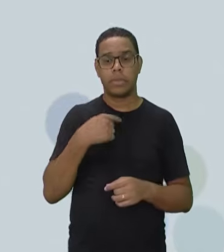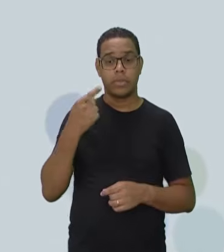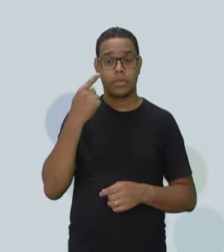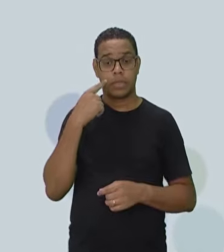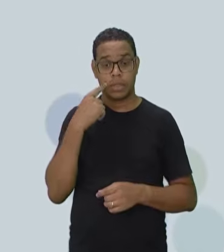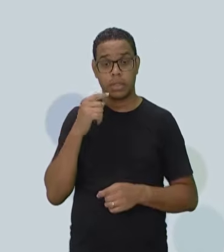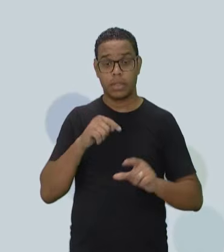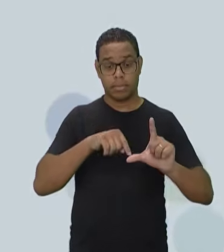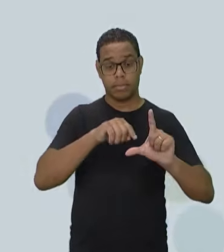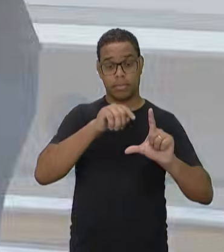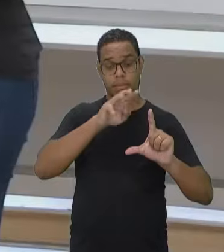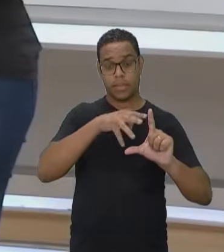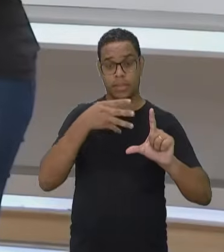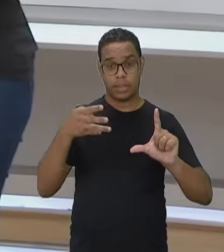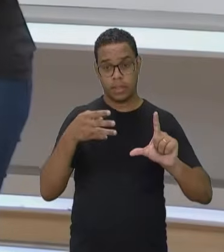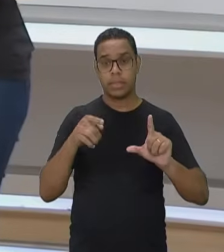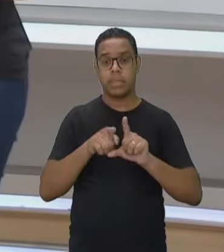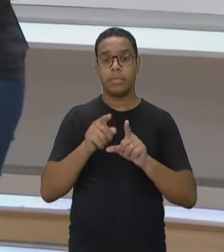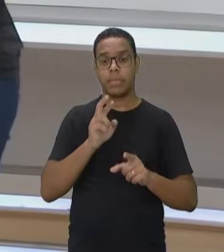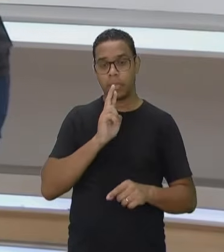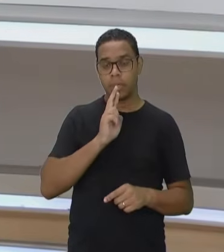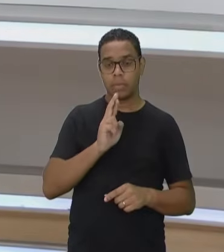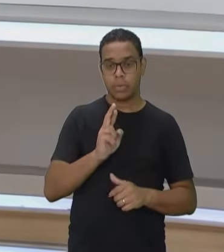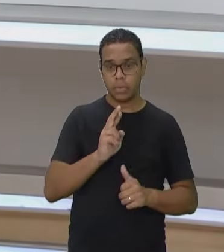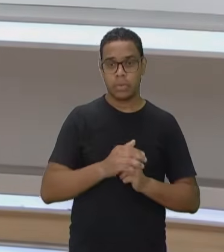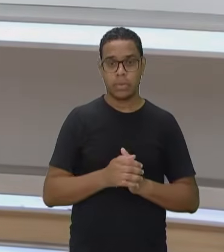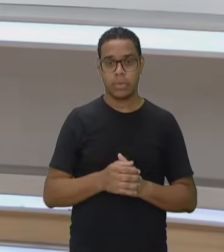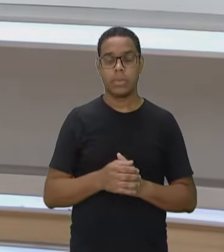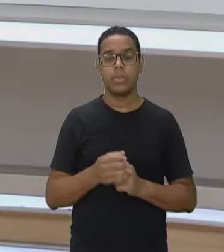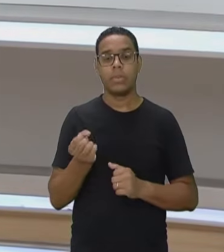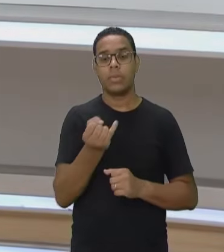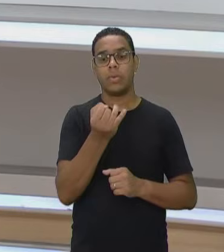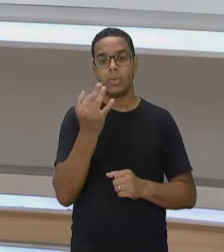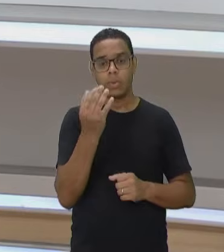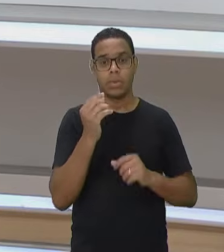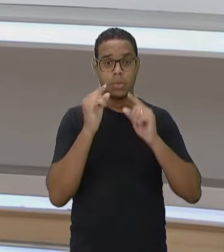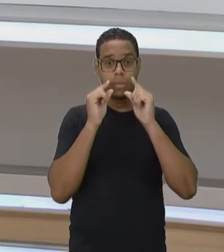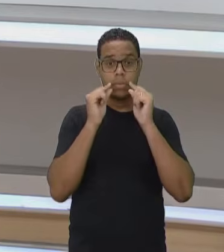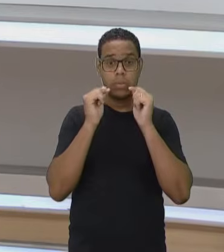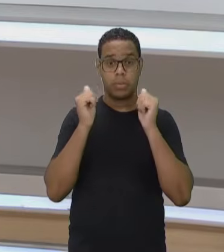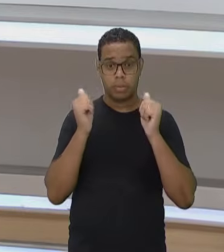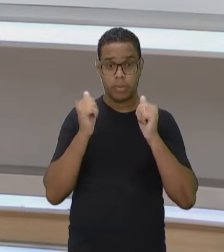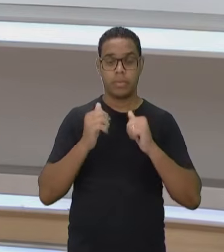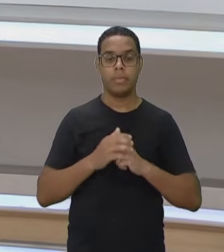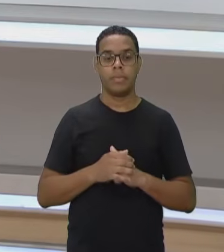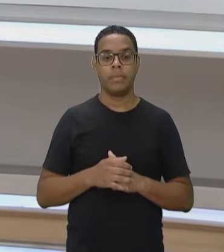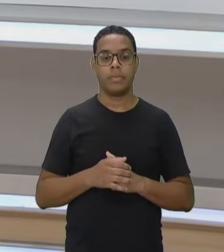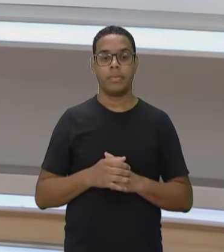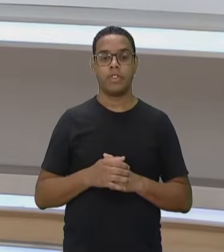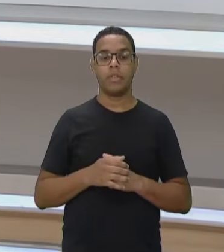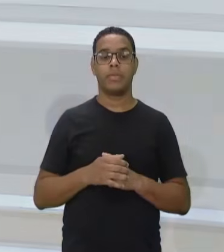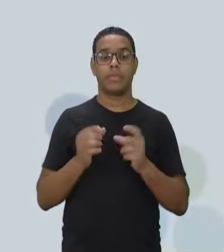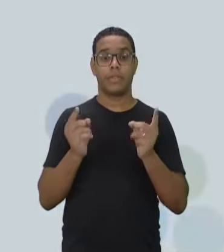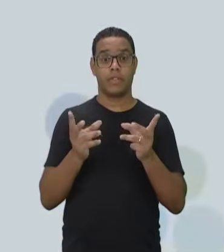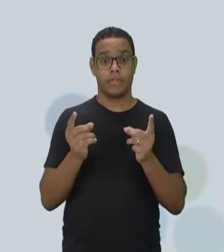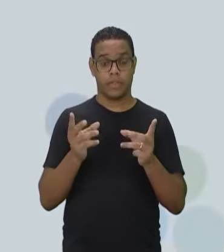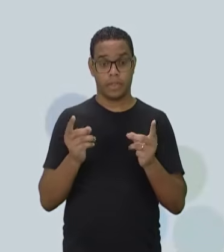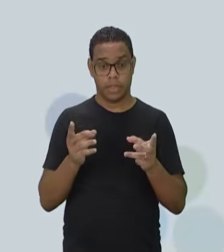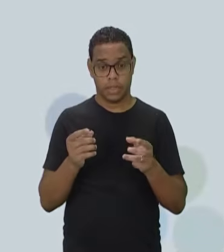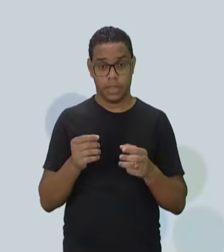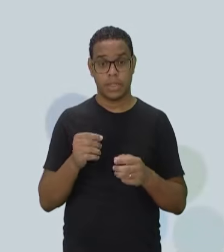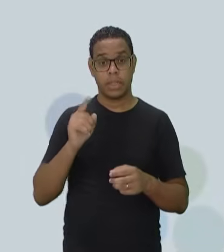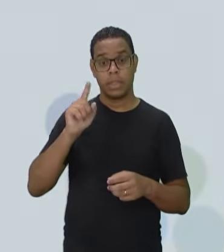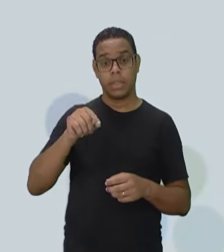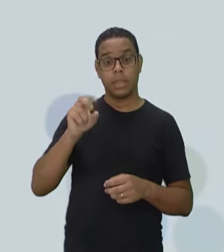olhar lá no gráfico e responder quantos bombons foram